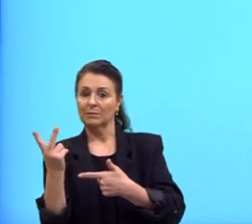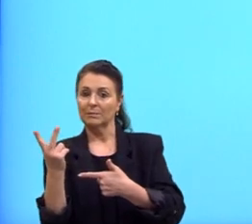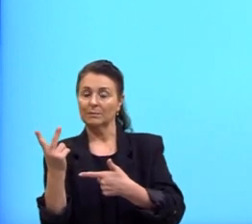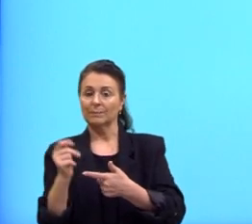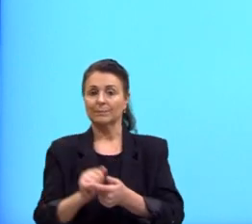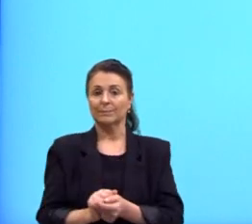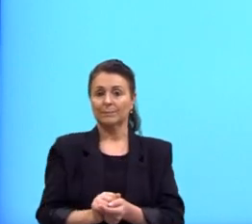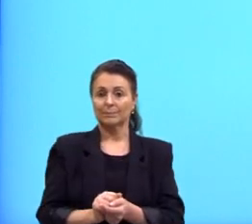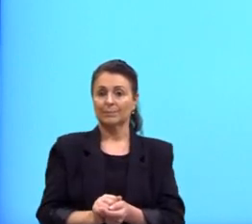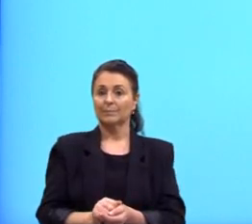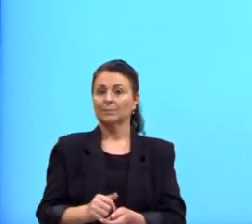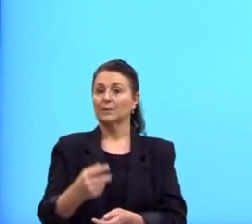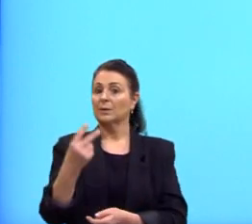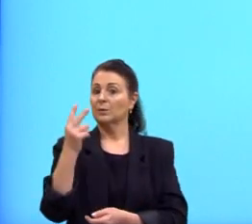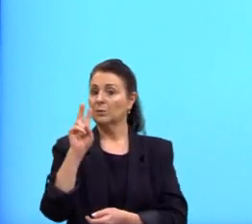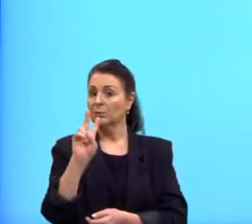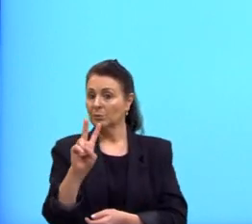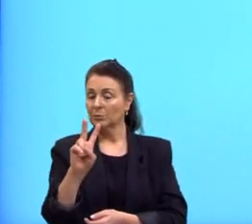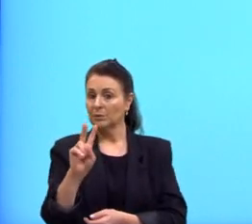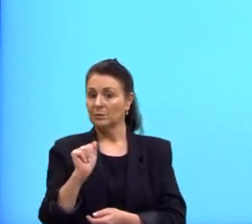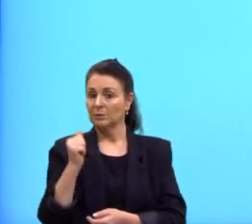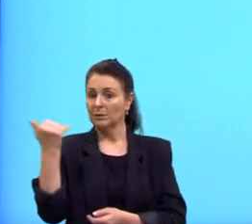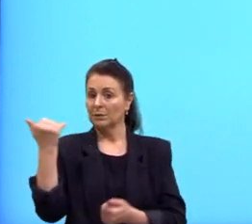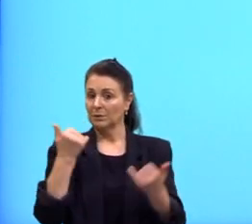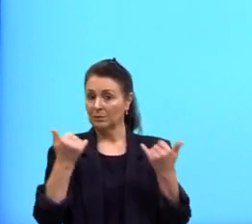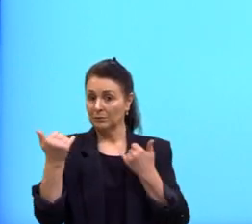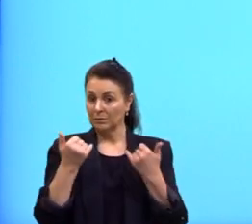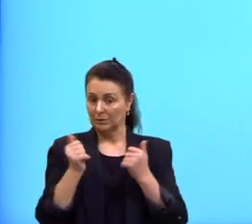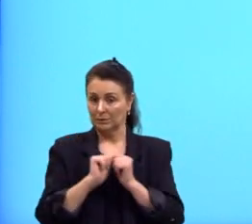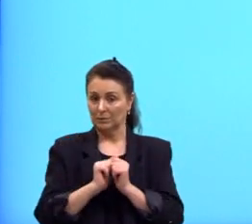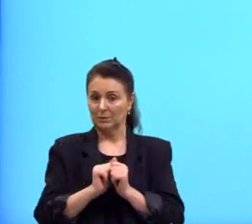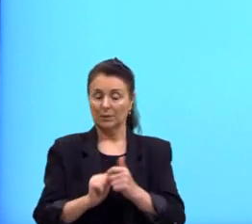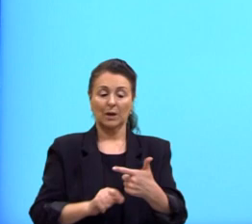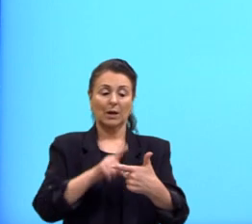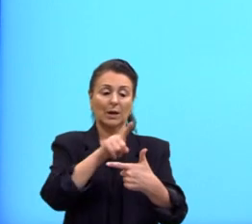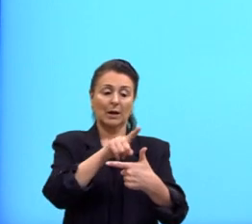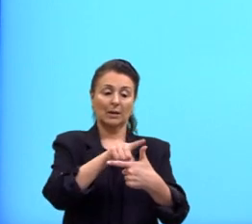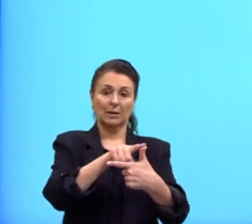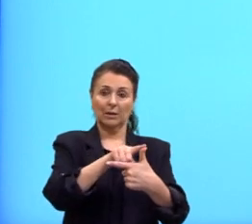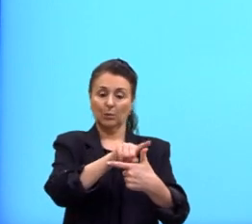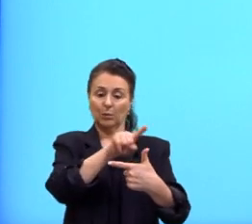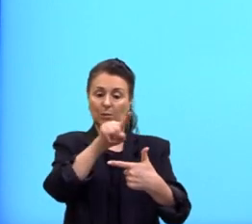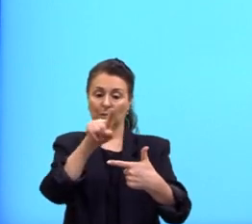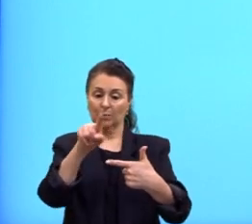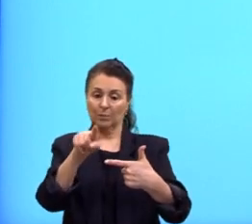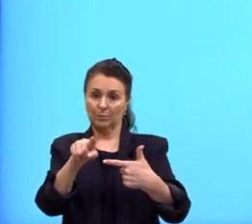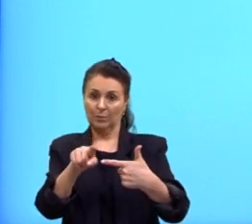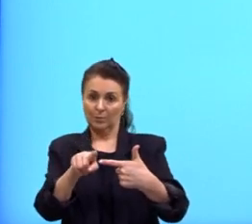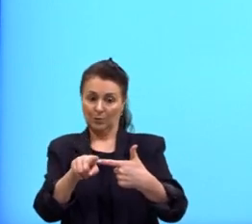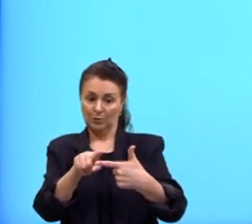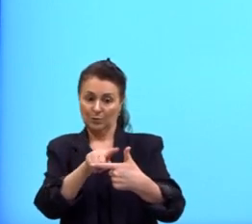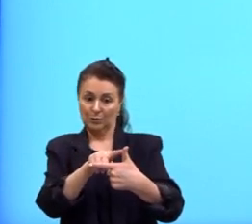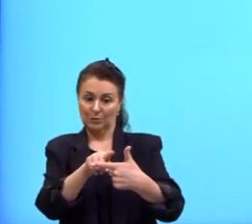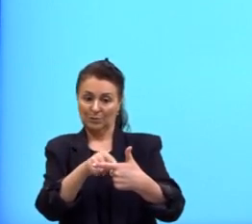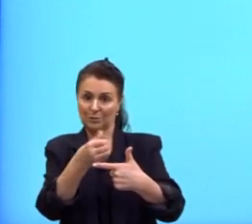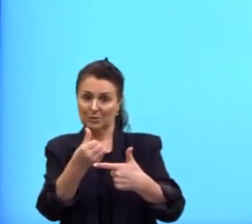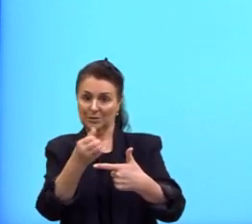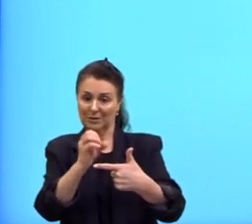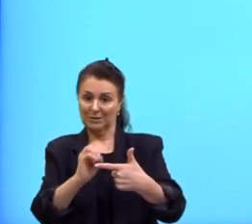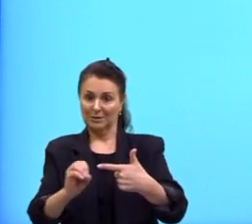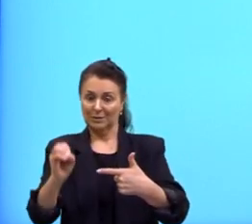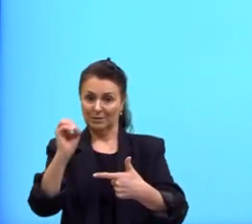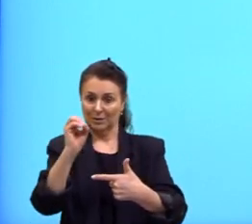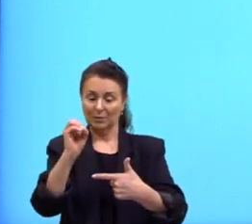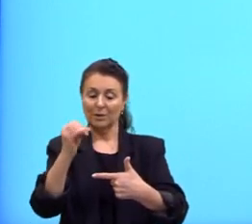e nós temos duas informações então cateto oposto porque ele está oposto ao ângulo de 60 graus e